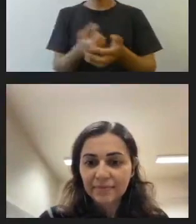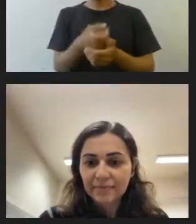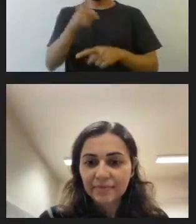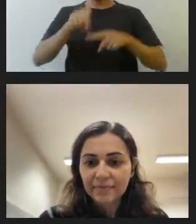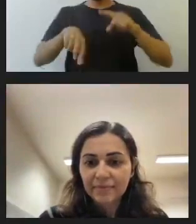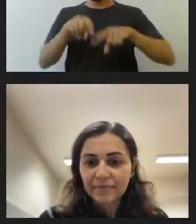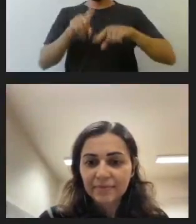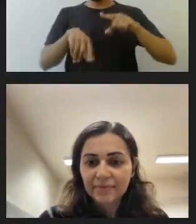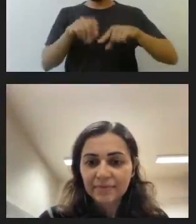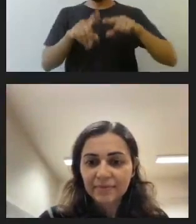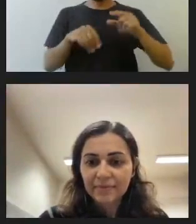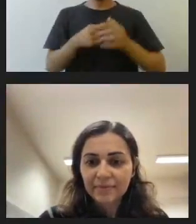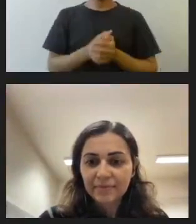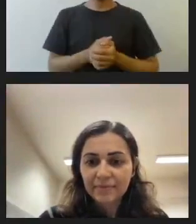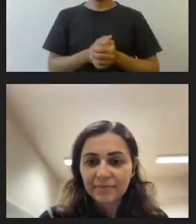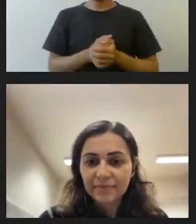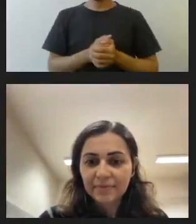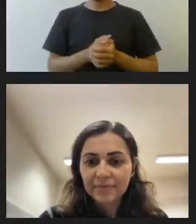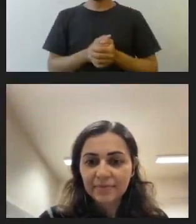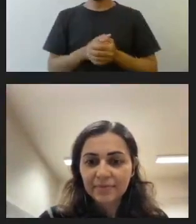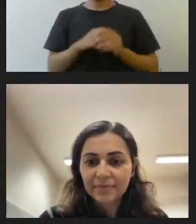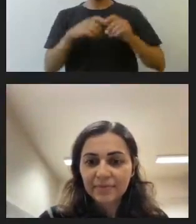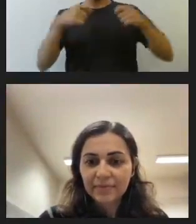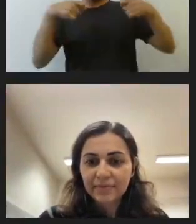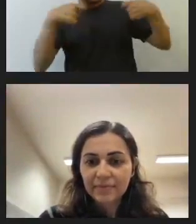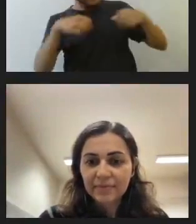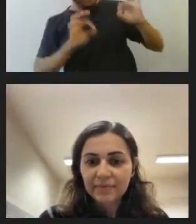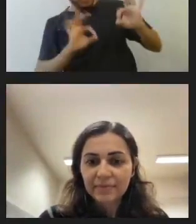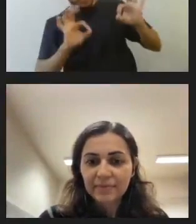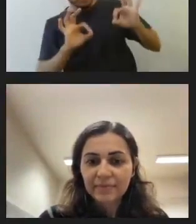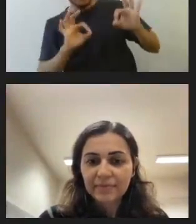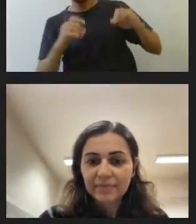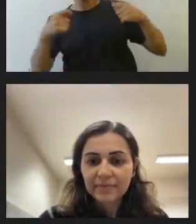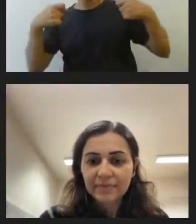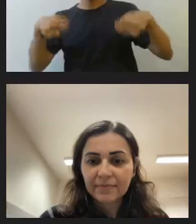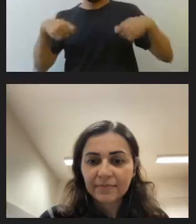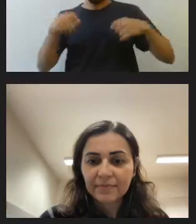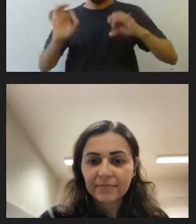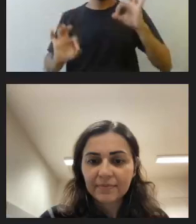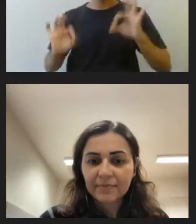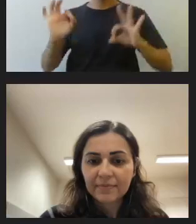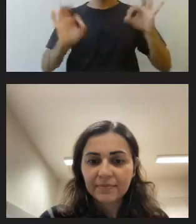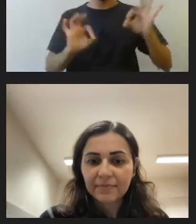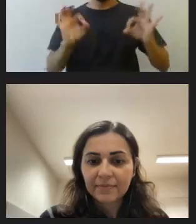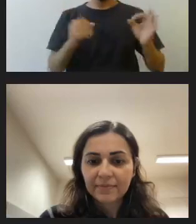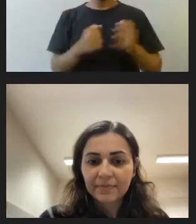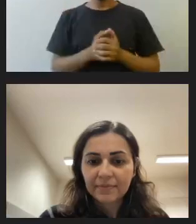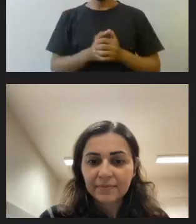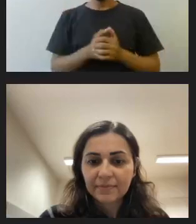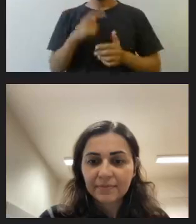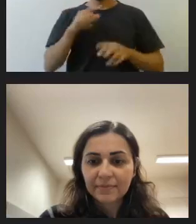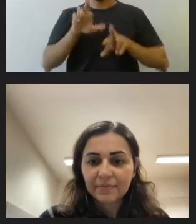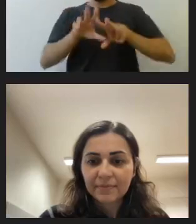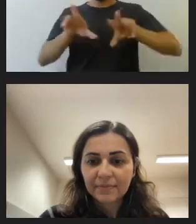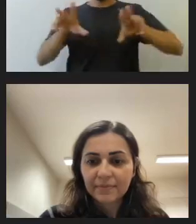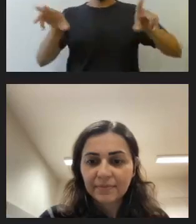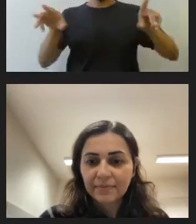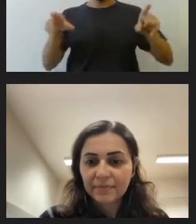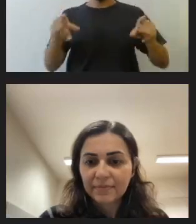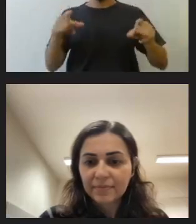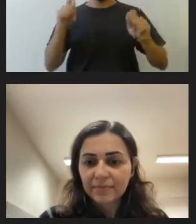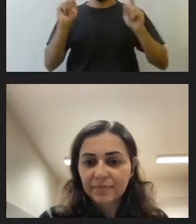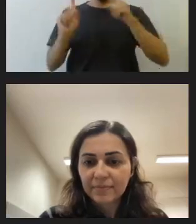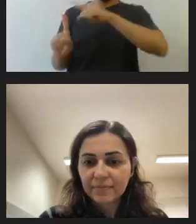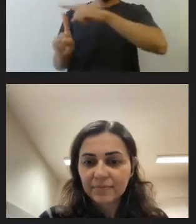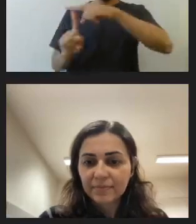material. Então, é necessário planejamento? É preciso fazer, e existem várias formas de fazer. O que normalmente a